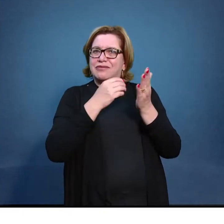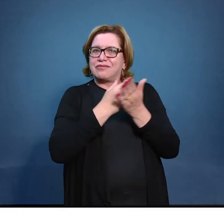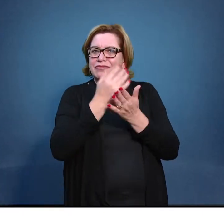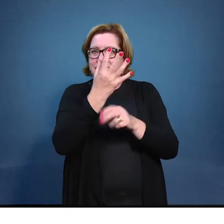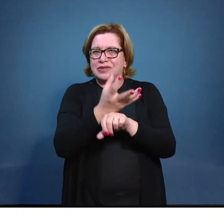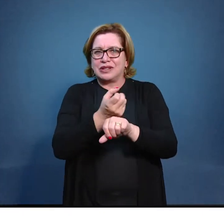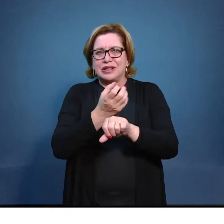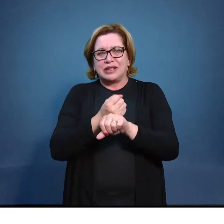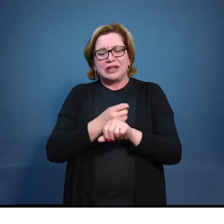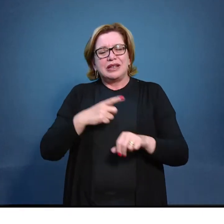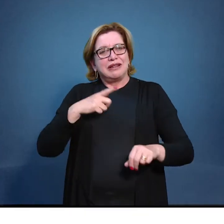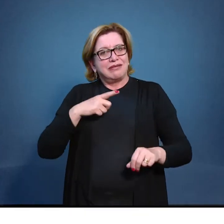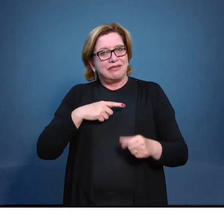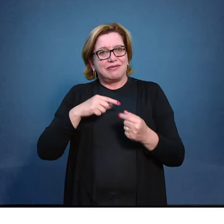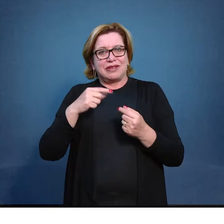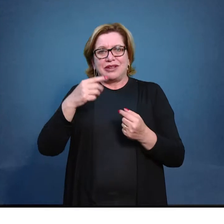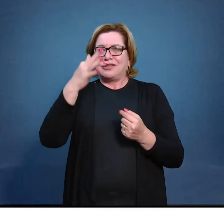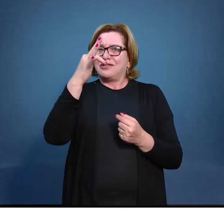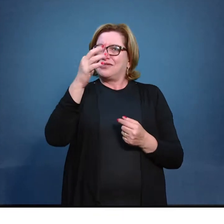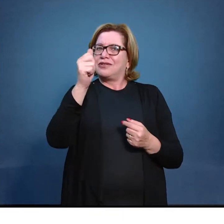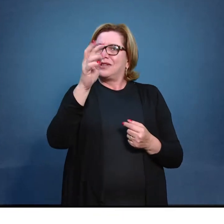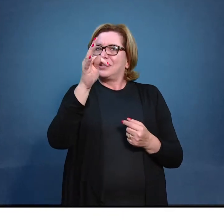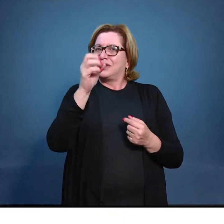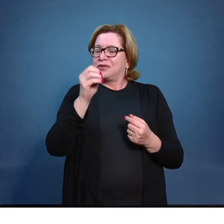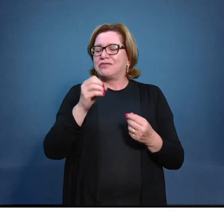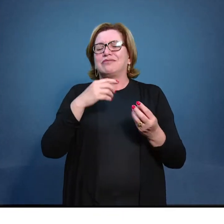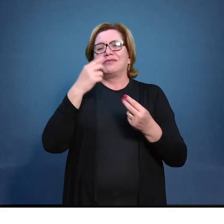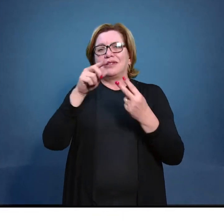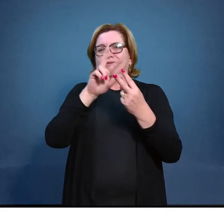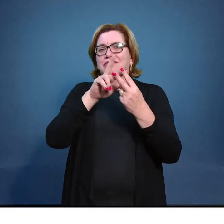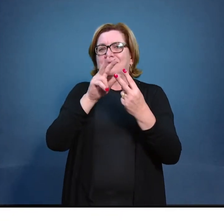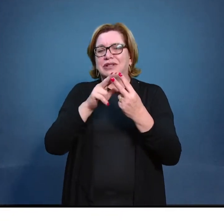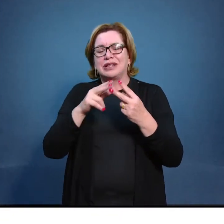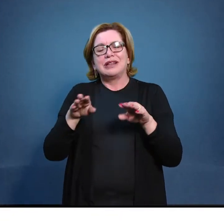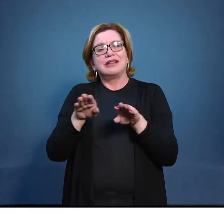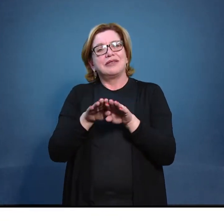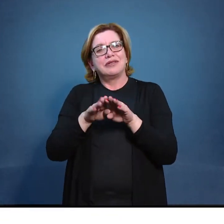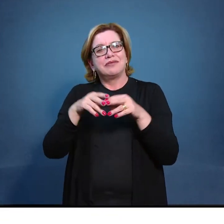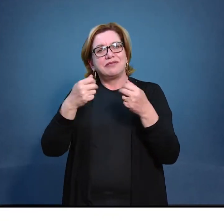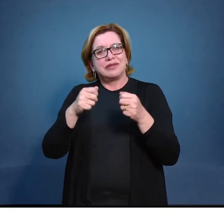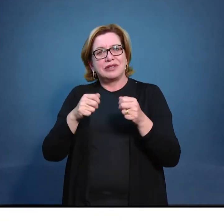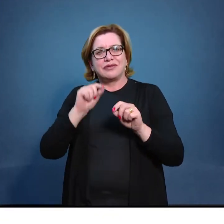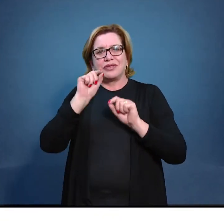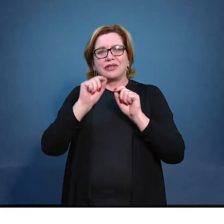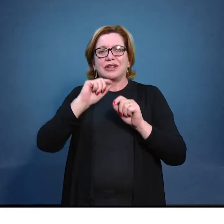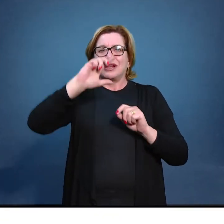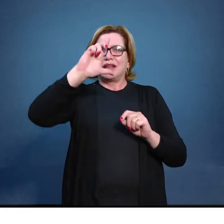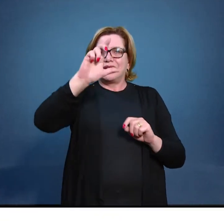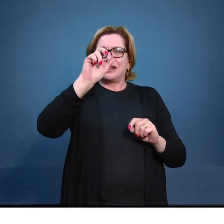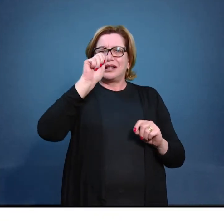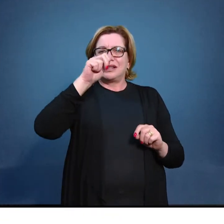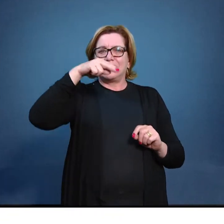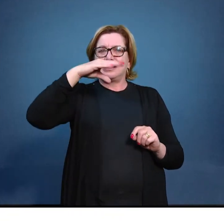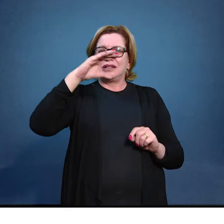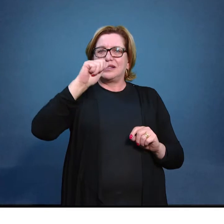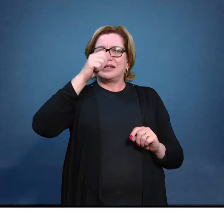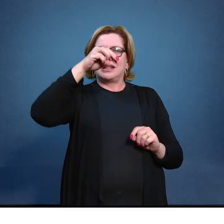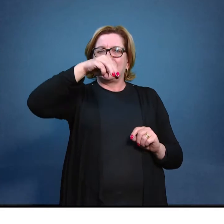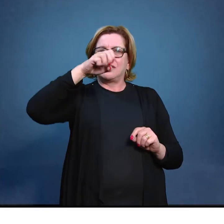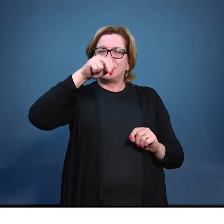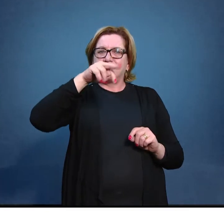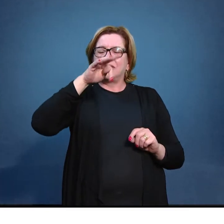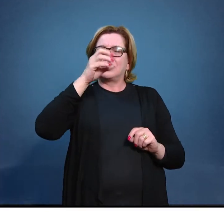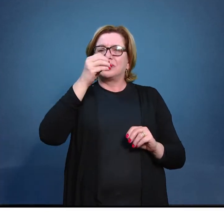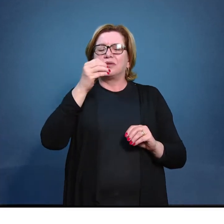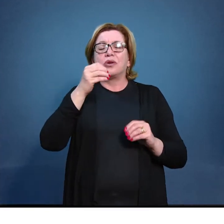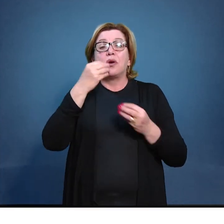tem o fato que gerou o tributo, tem as duas partes, e há a necessidade do lançamento desse tributo. Afinal, como que